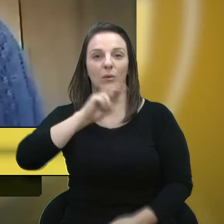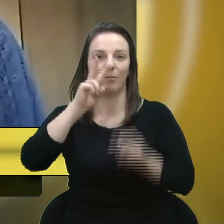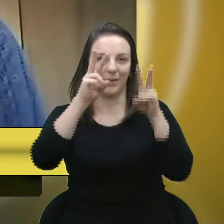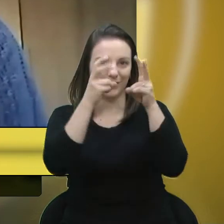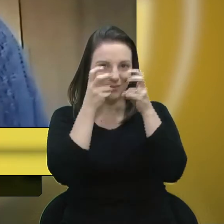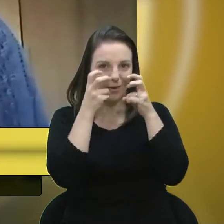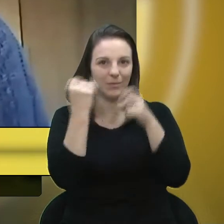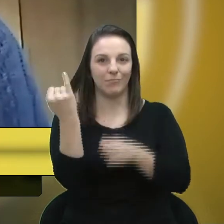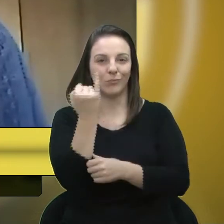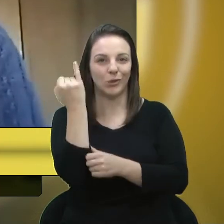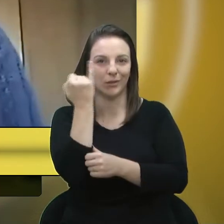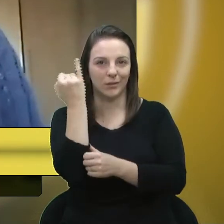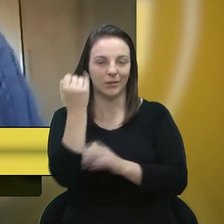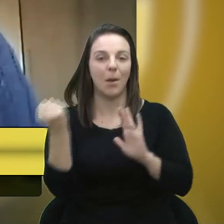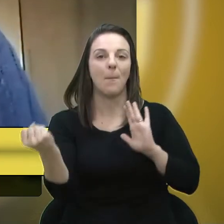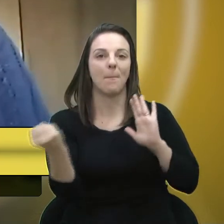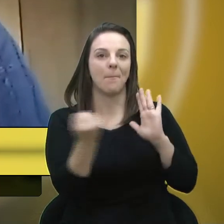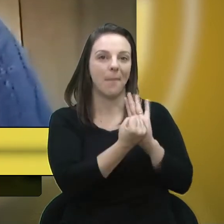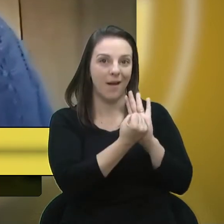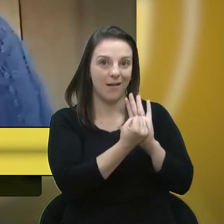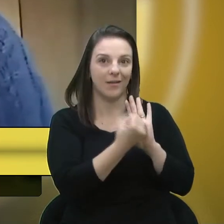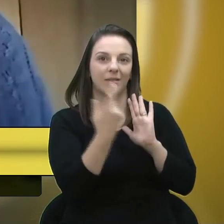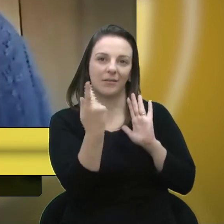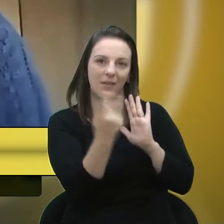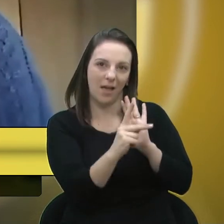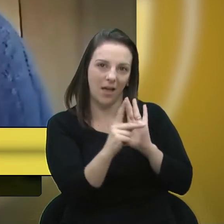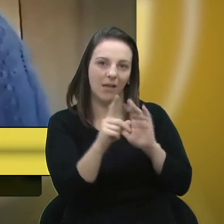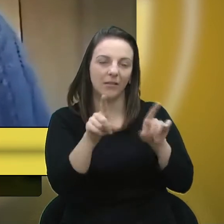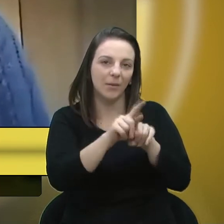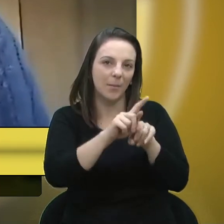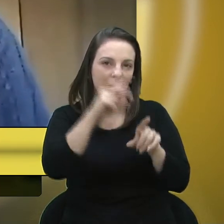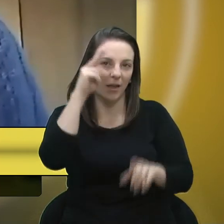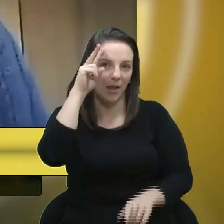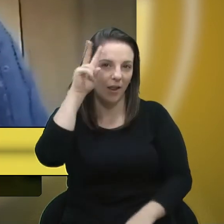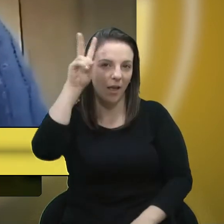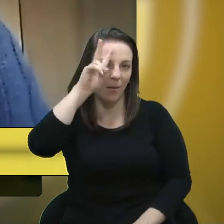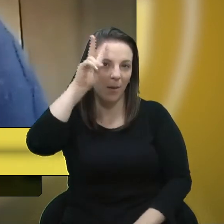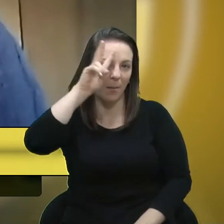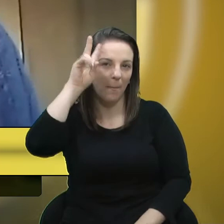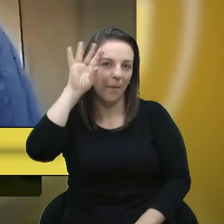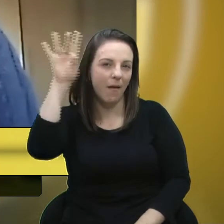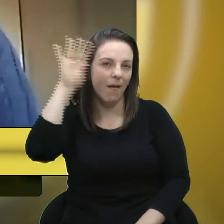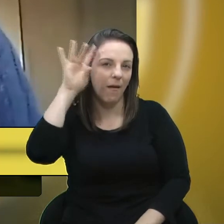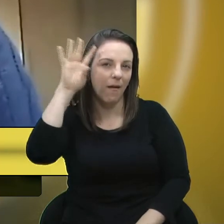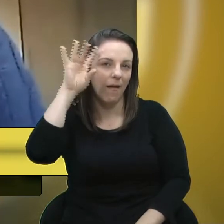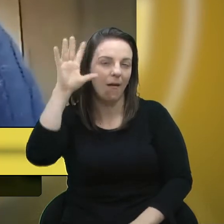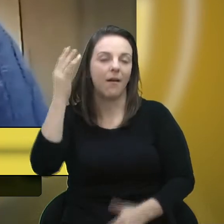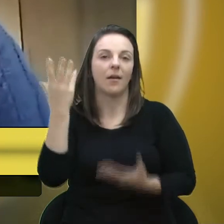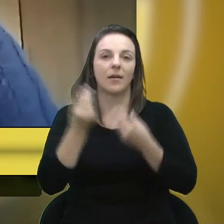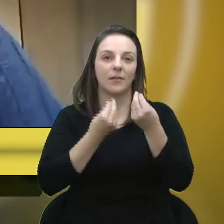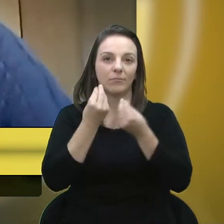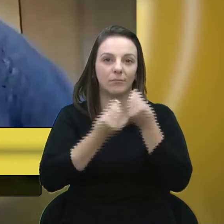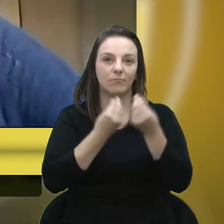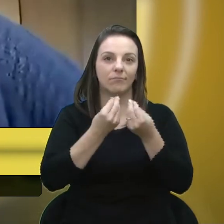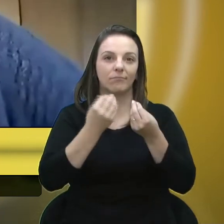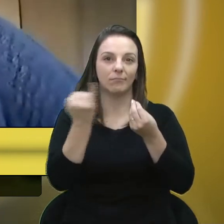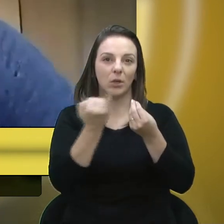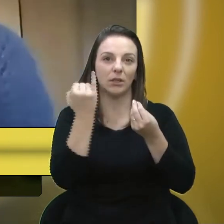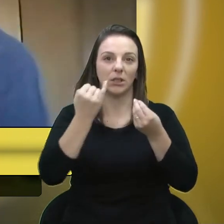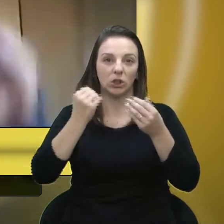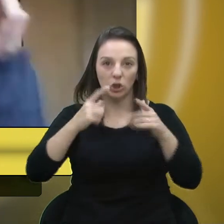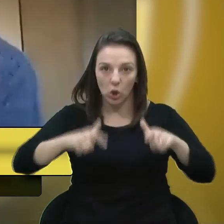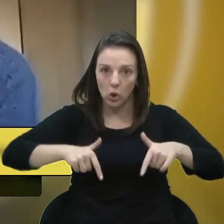suas marcas e temos em nossas lembranças a força da sua luta durante todo o seu tempo em vida.